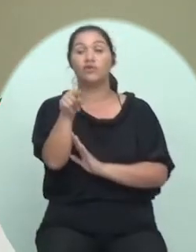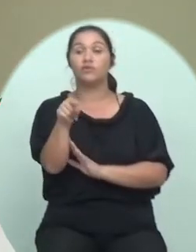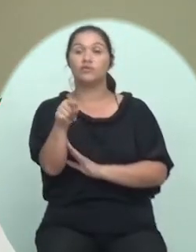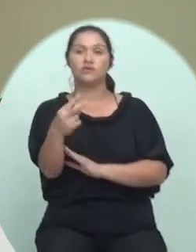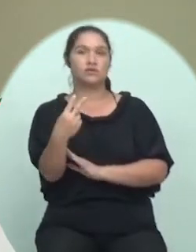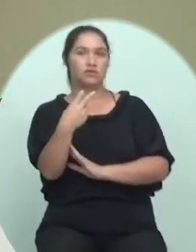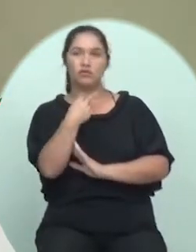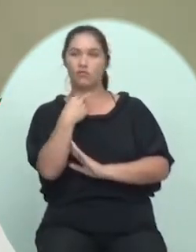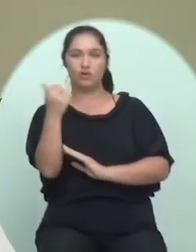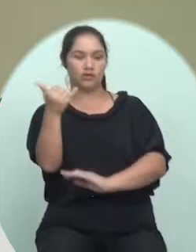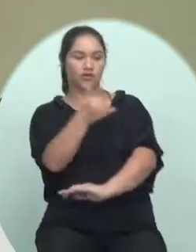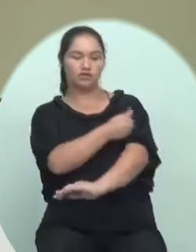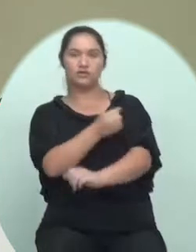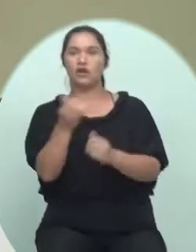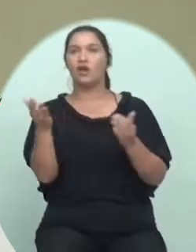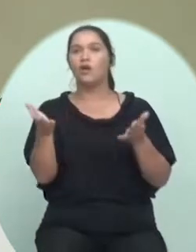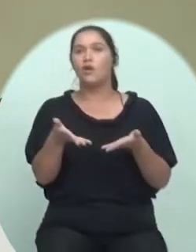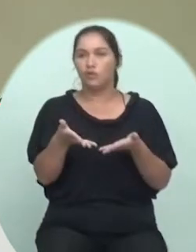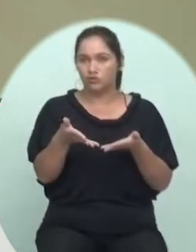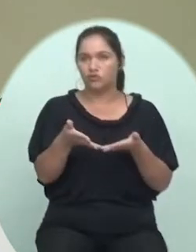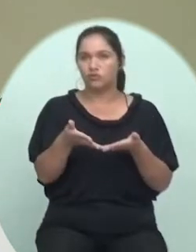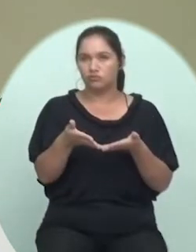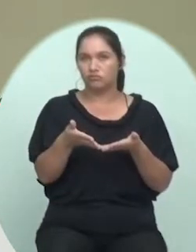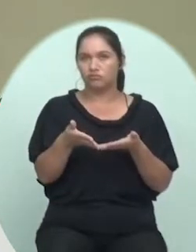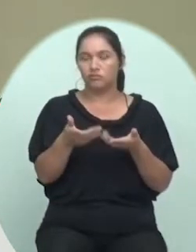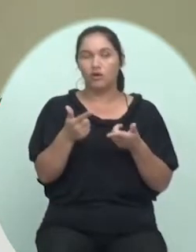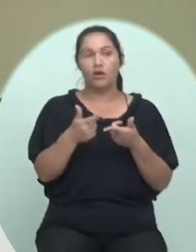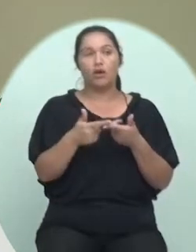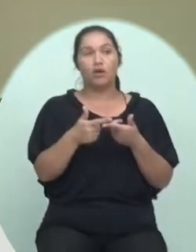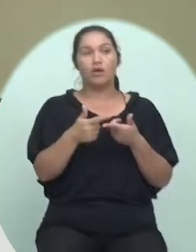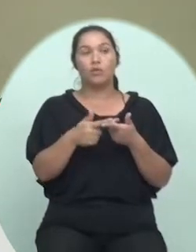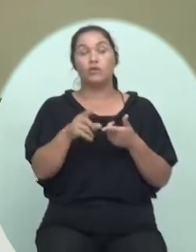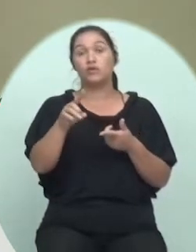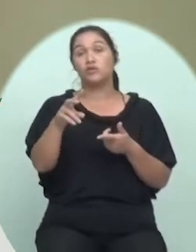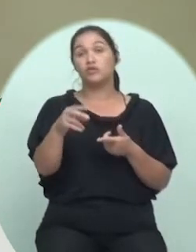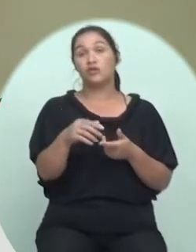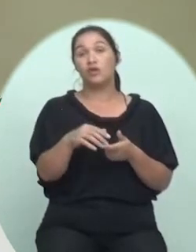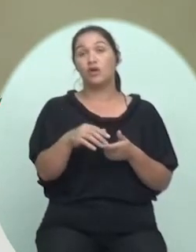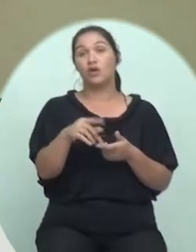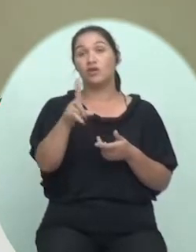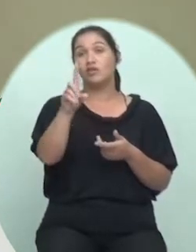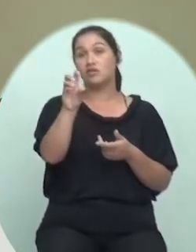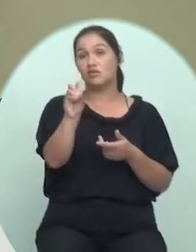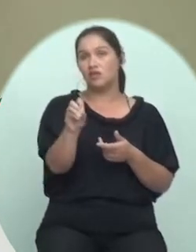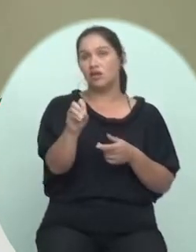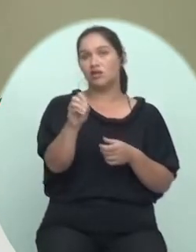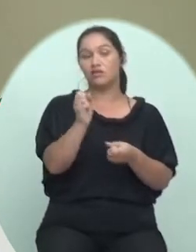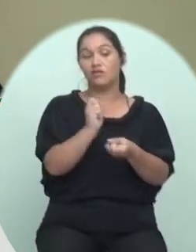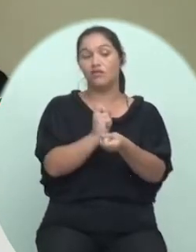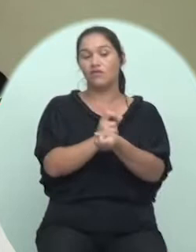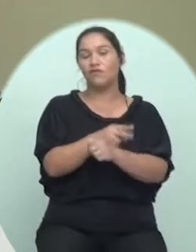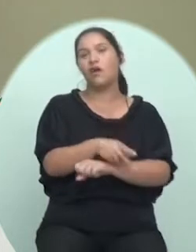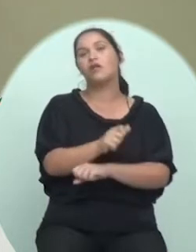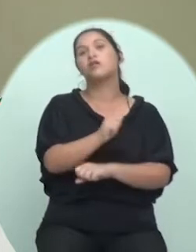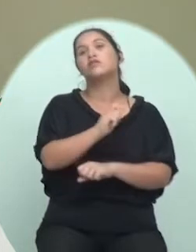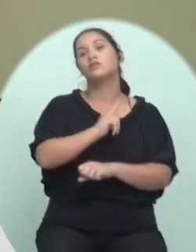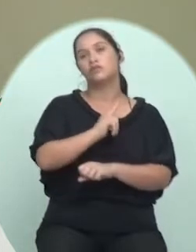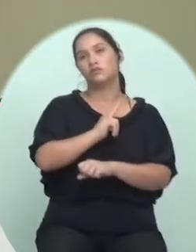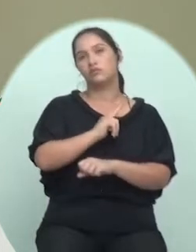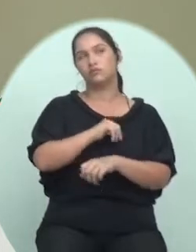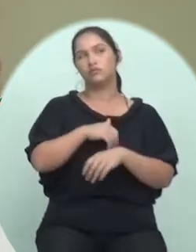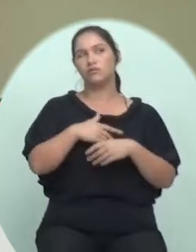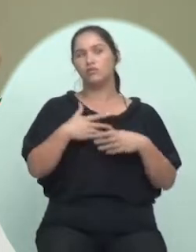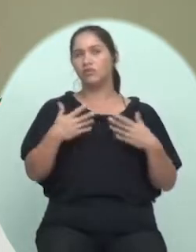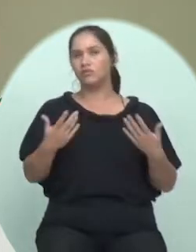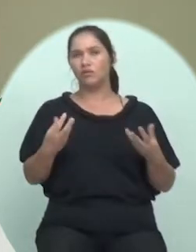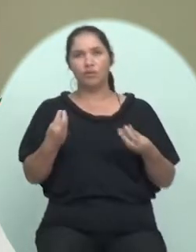voltar amanhã. O pai e a mãe para o trabalho, trazem a criança de 6 meses, que é uma obrigatoriedade, certo? Aí agora